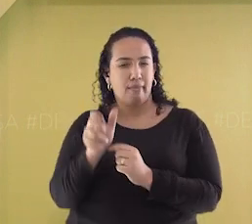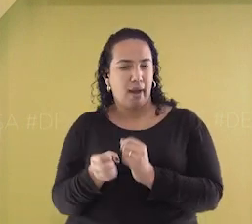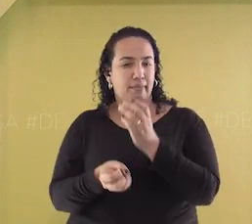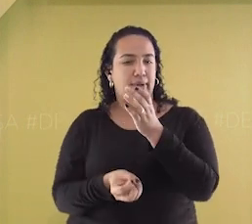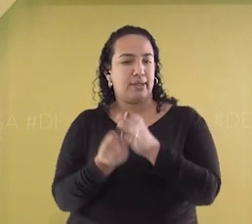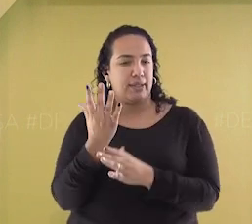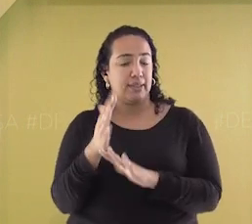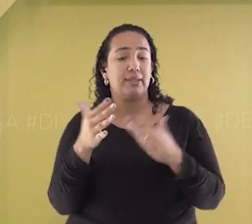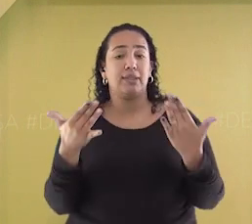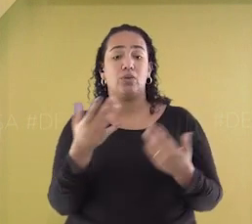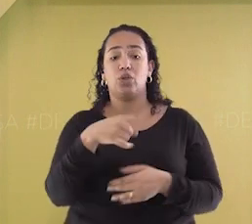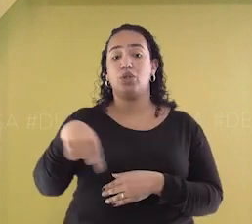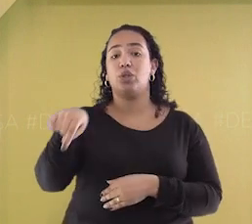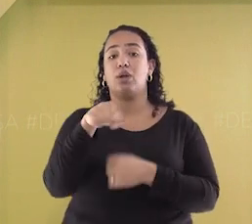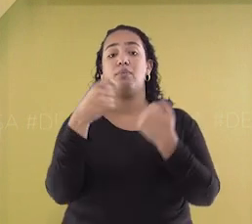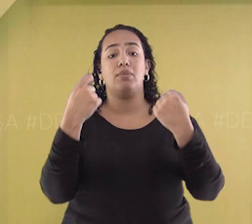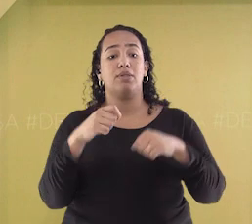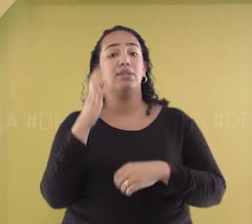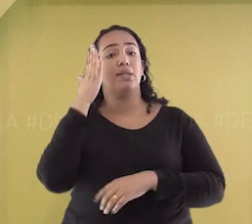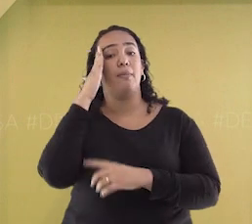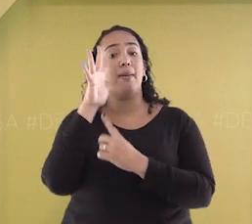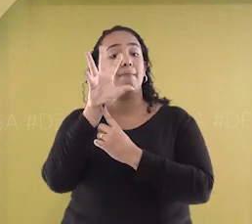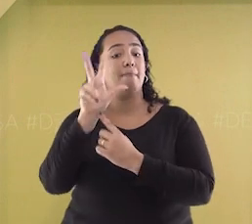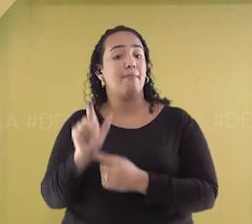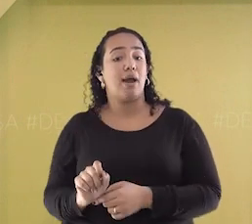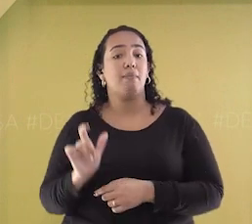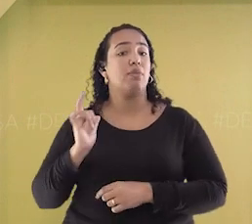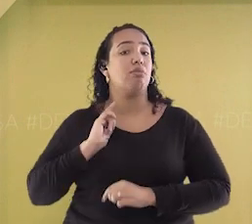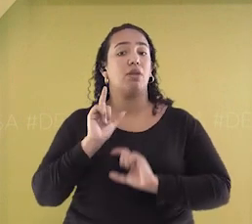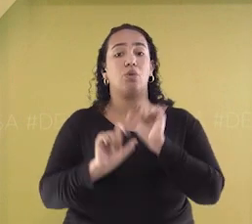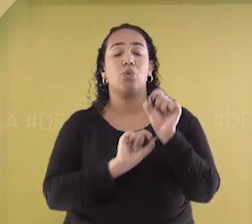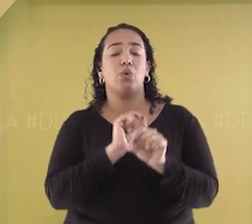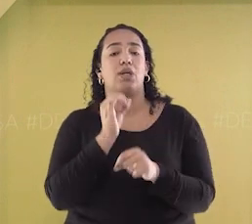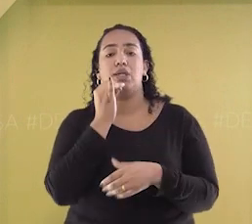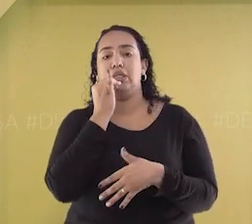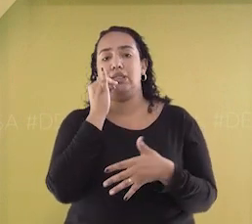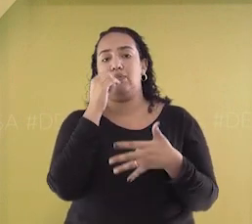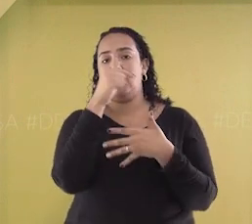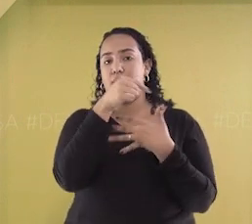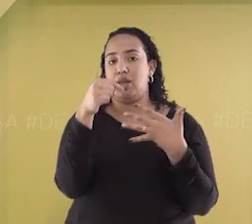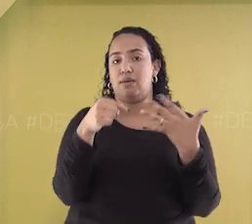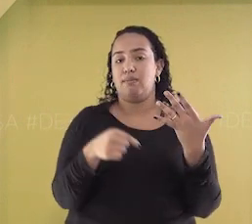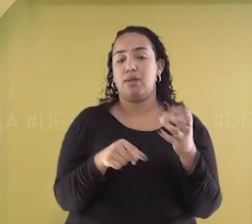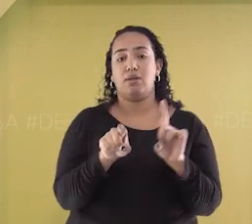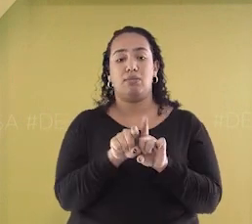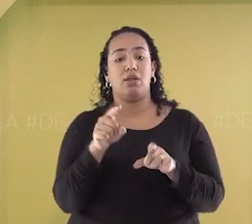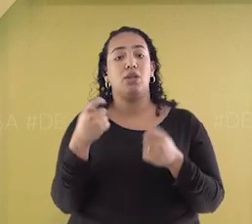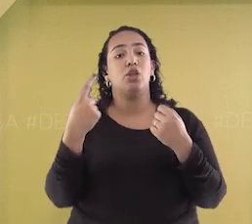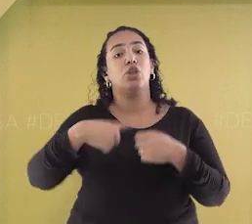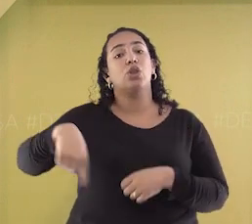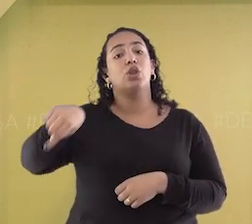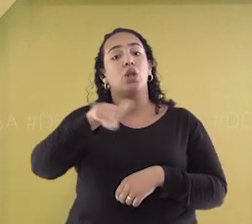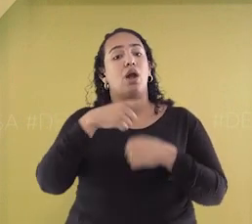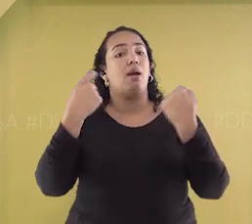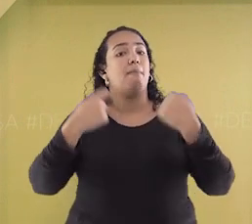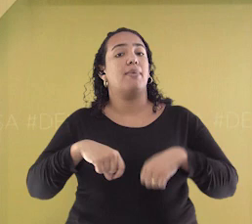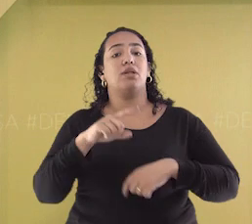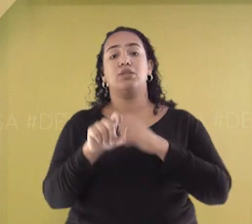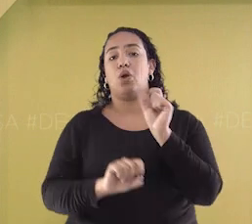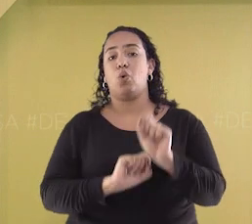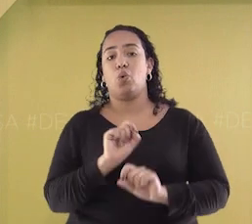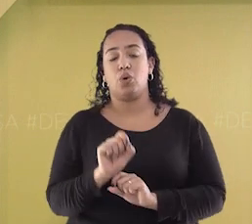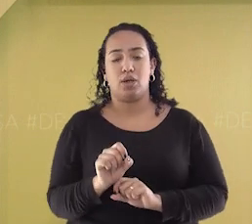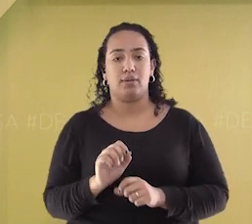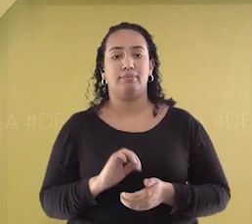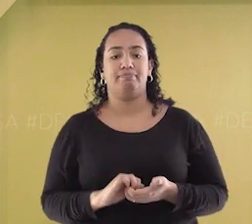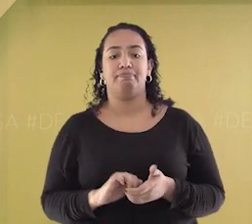precisamos entender do que eles são compostos, quais são os seus elementos e o que precisamos para criá-los.